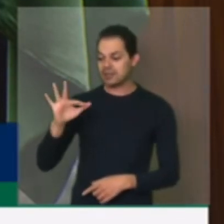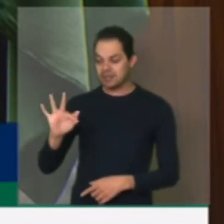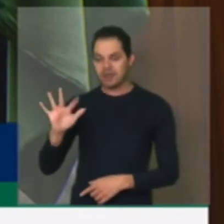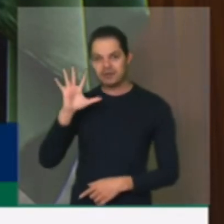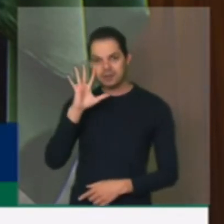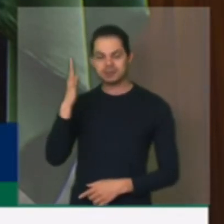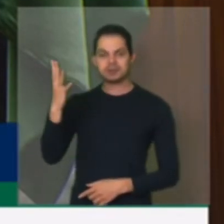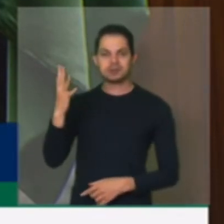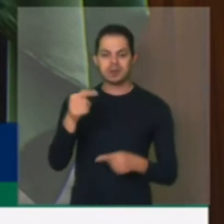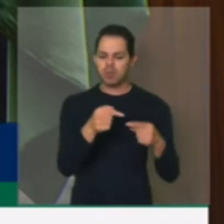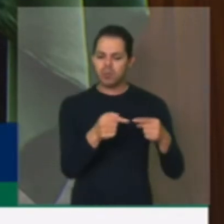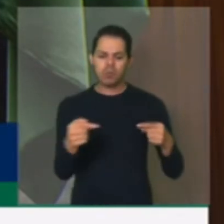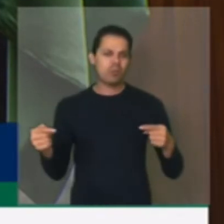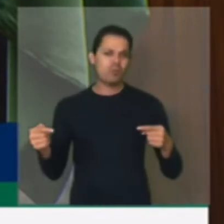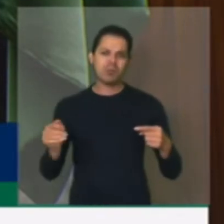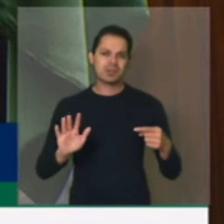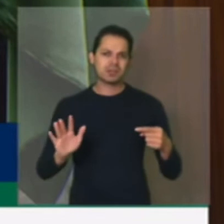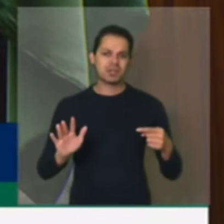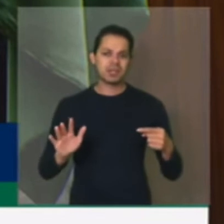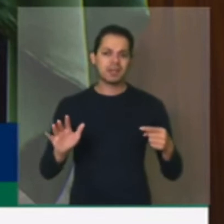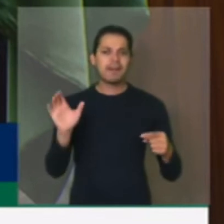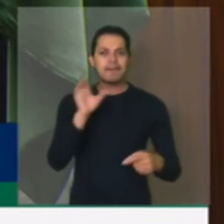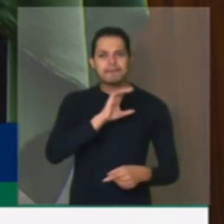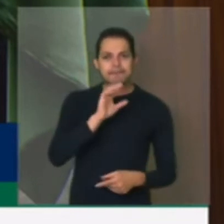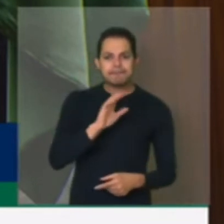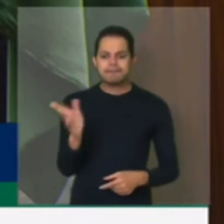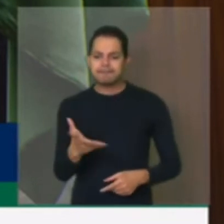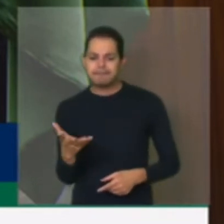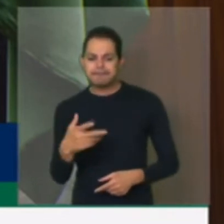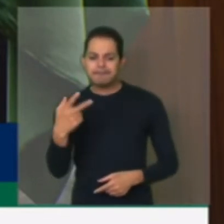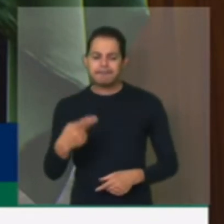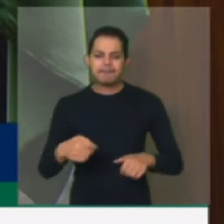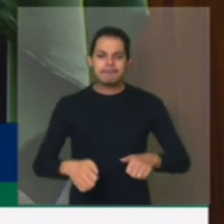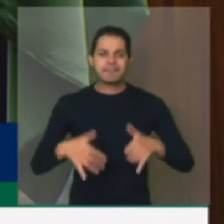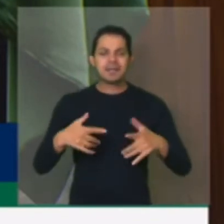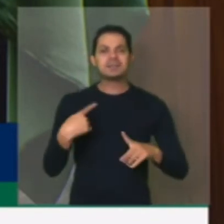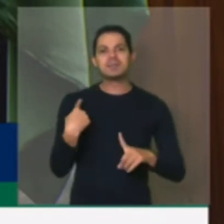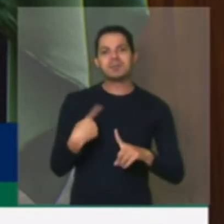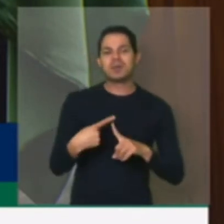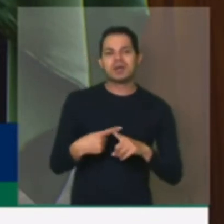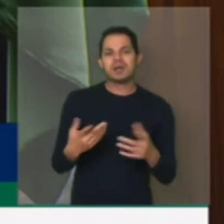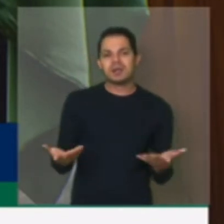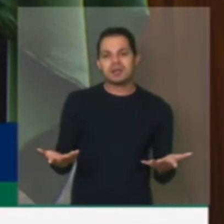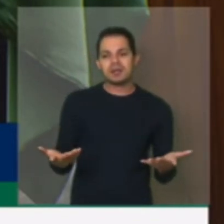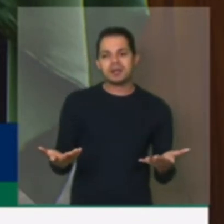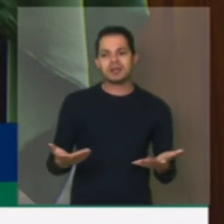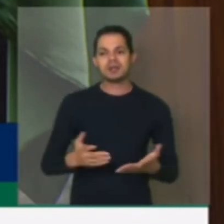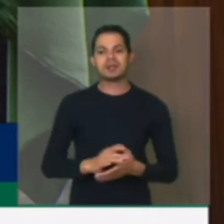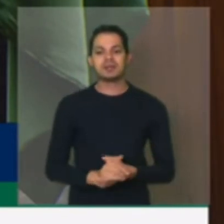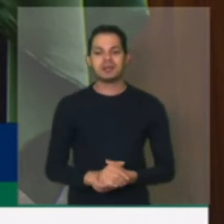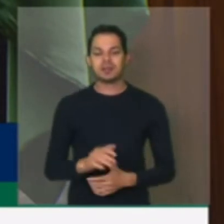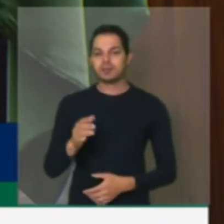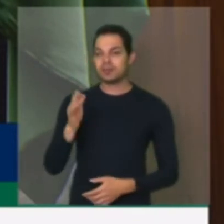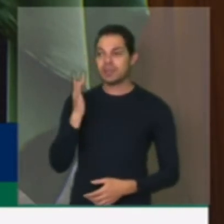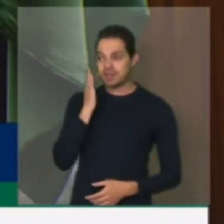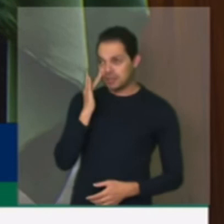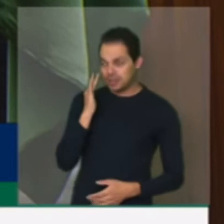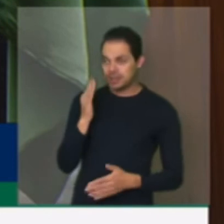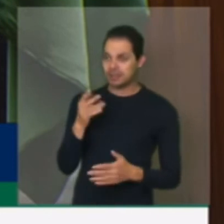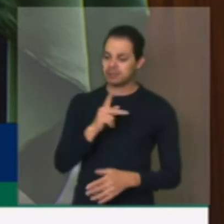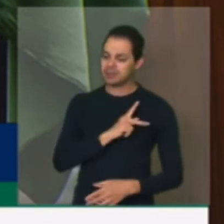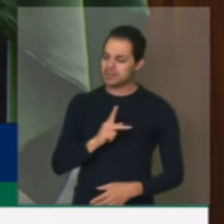É uma semana. Por que a pressa desse parlamento diante de um momento como esse? Então, presidente Lira, o apelo que a gente faz,